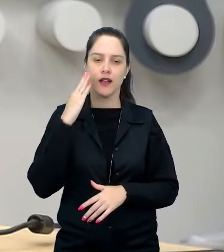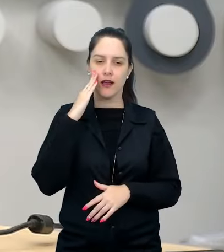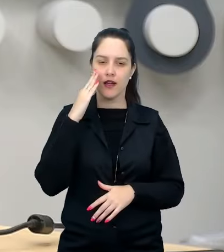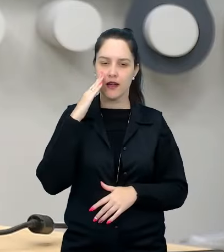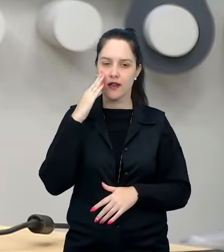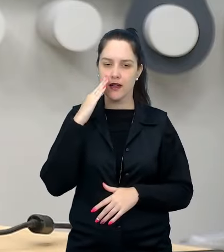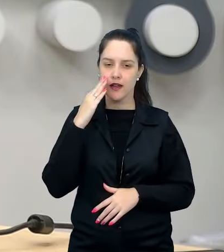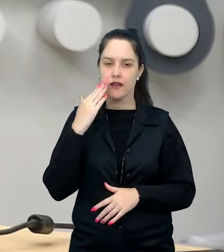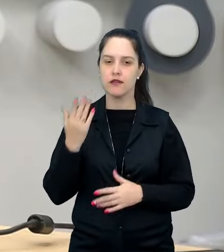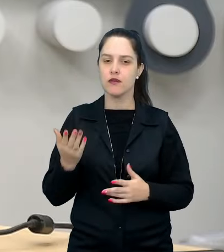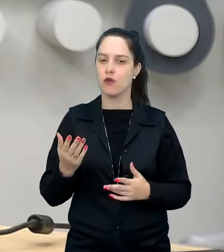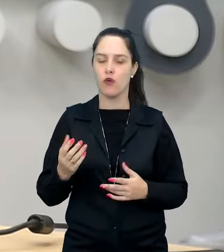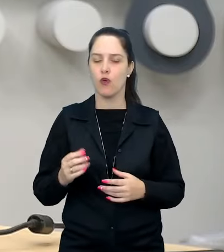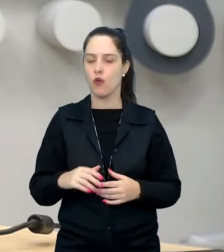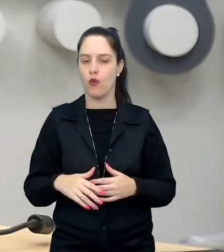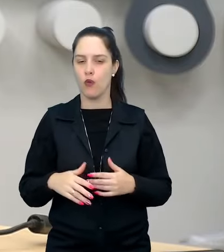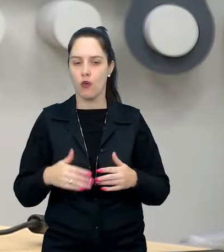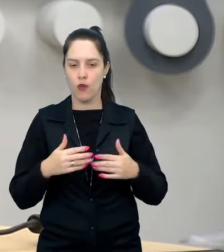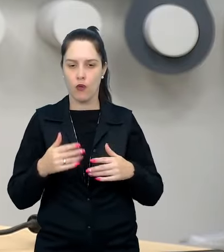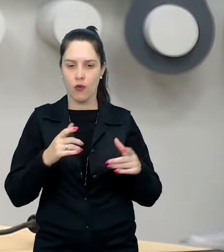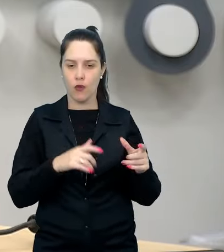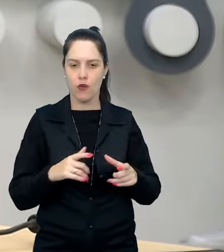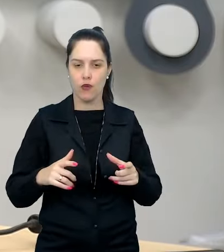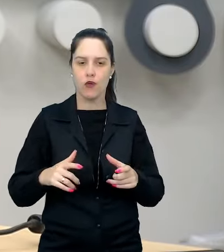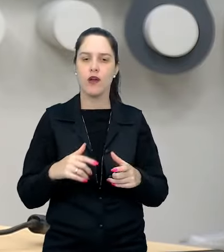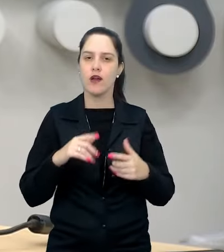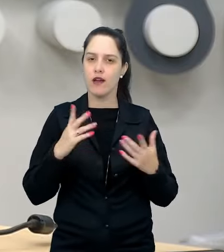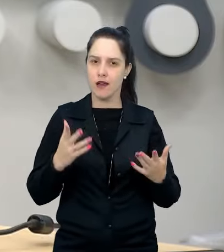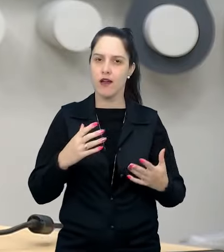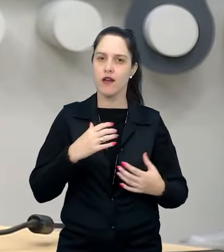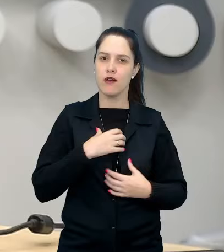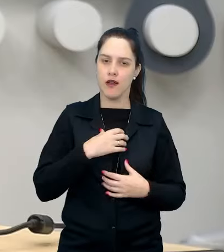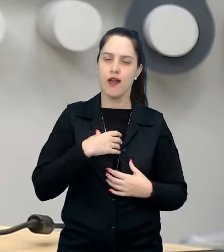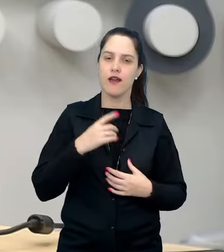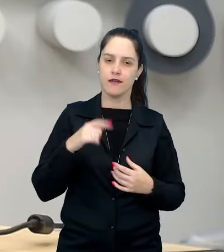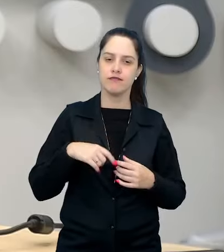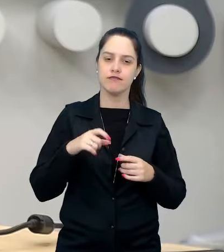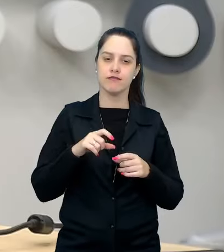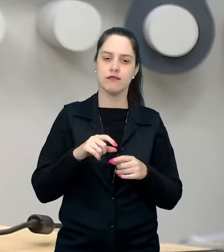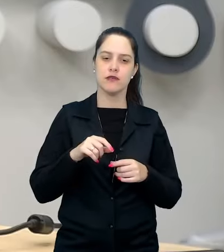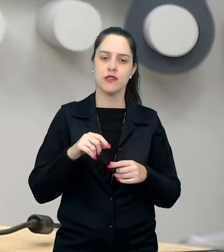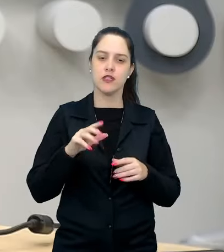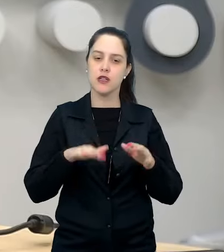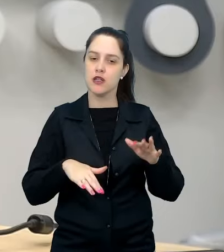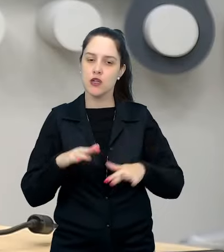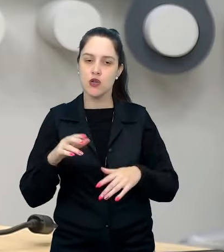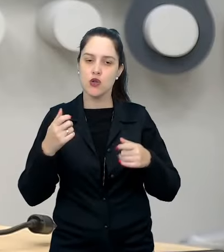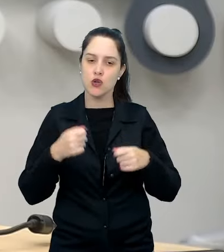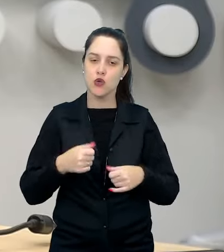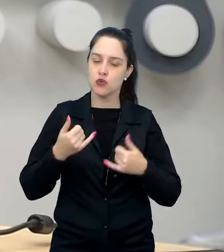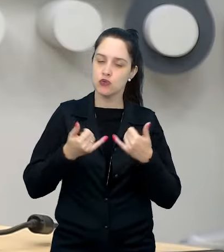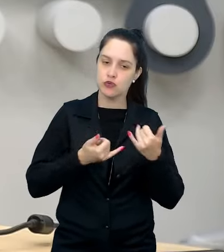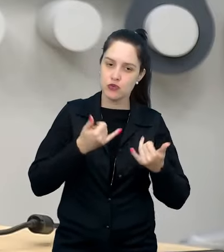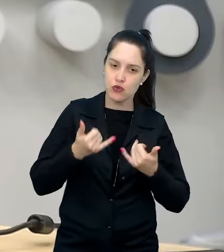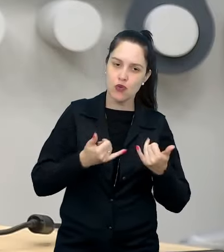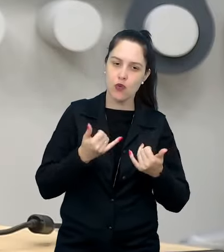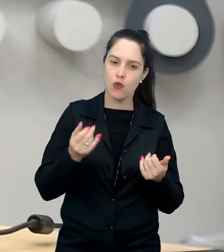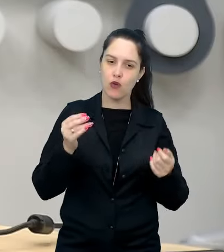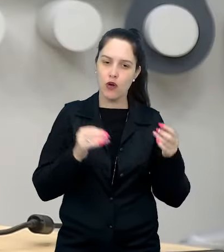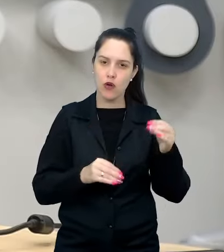a pizza extra, né? Isso é um sistema de gamificação que não necessariamente tem um jogo envolvido, mas